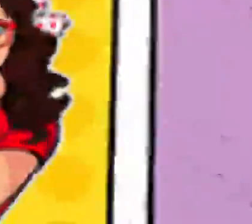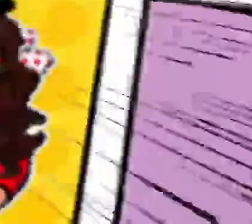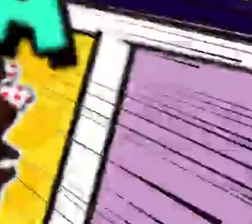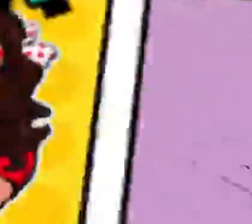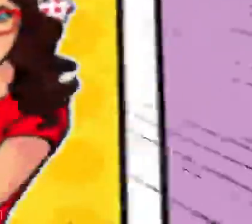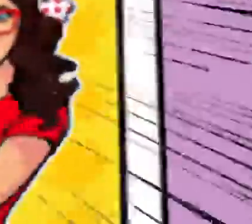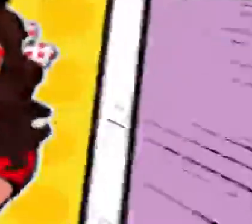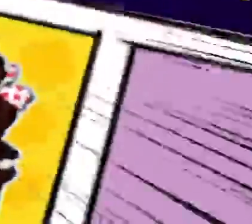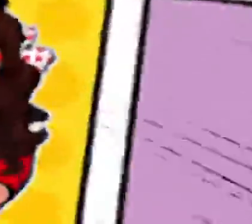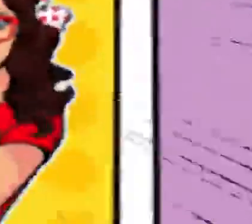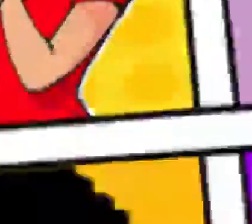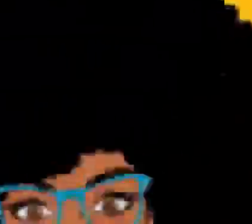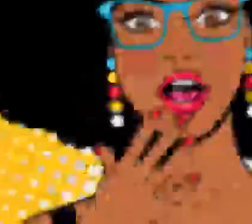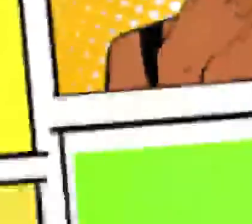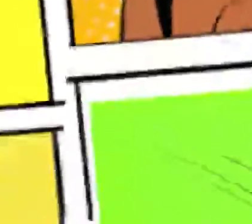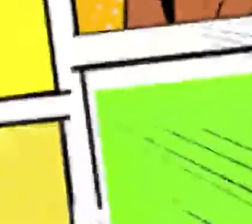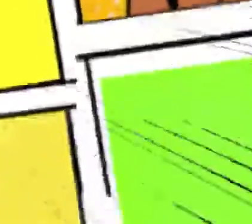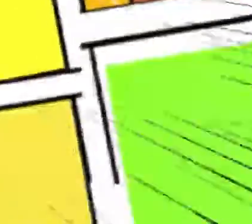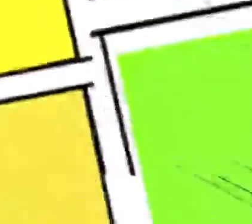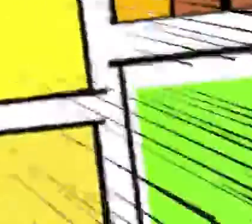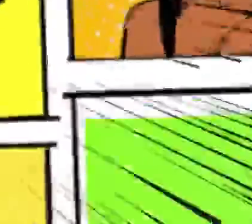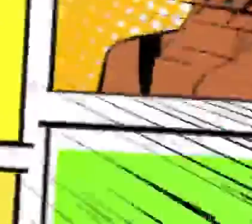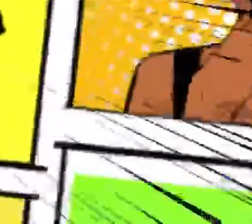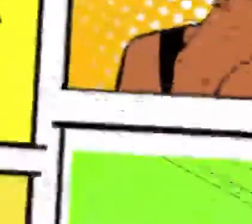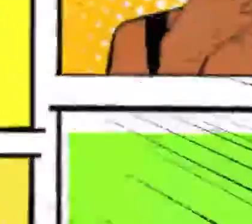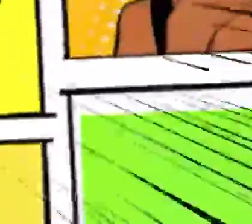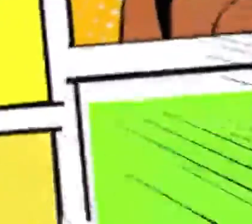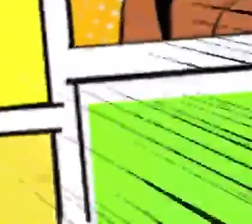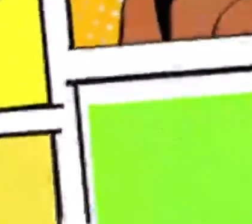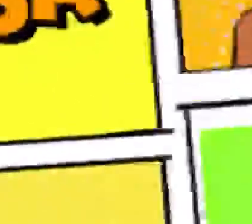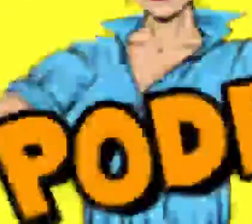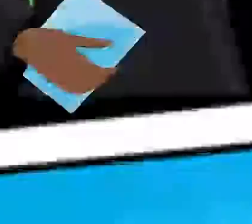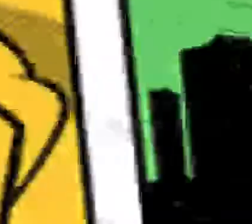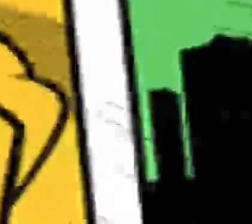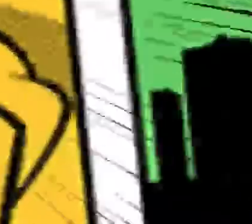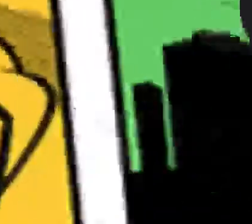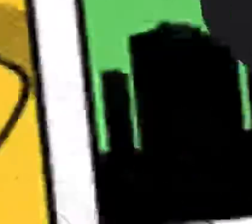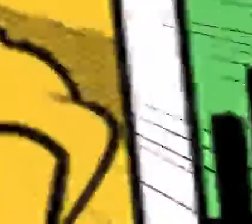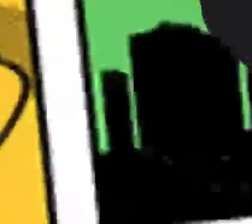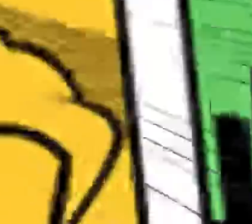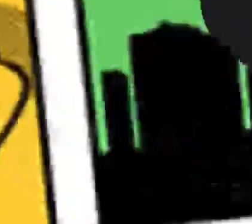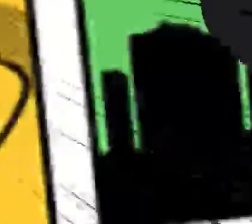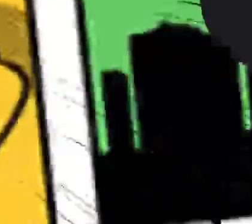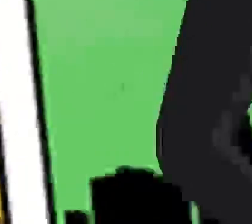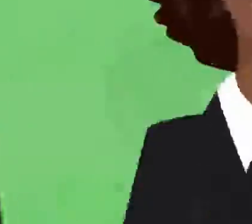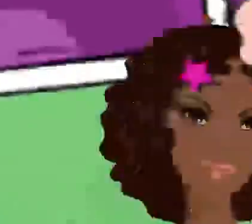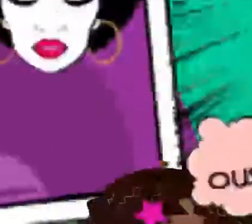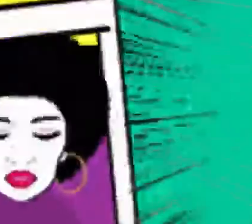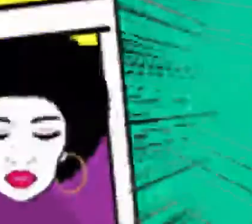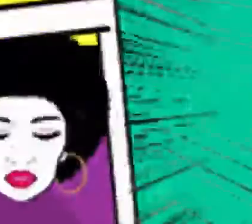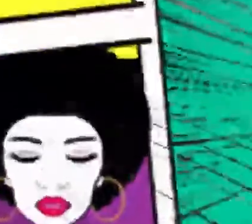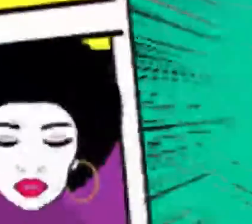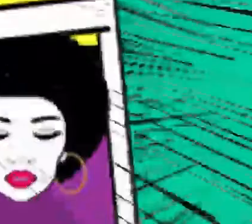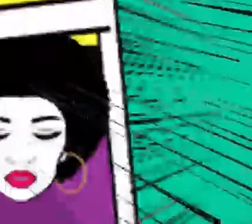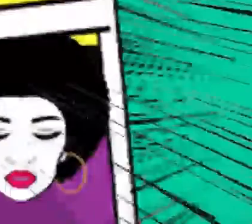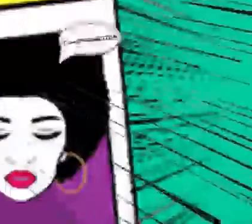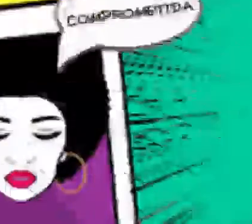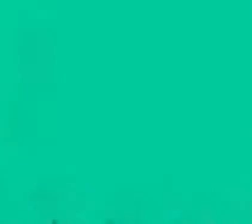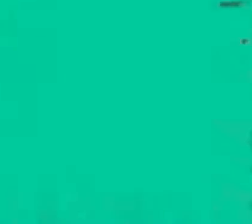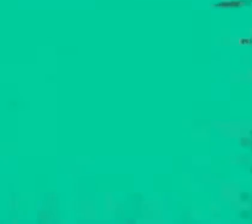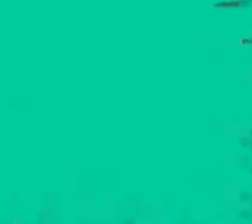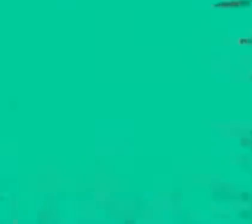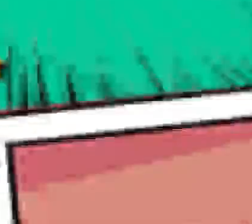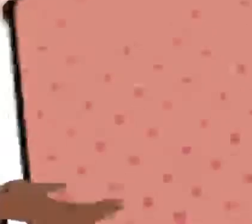nós estamos ligadas, queremos ser respeitadas. Juntas somos mais fortes, juntas somos melhores. Ouçam a nossa voz, é bom saber que não